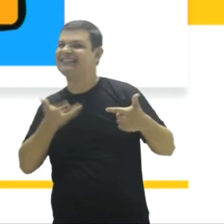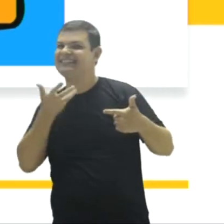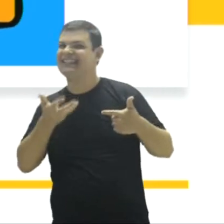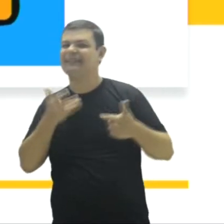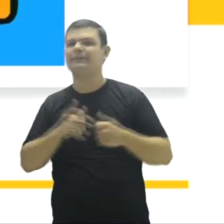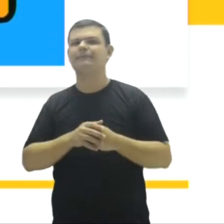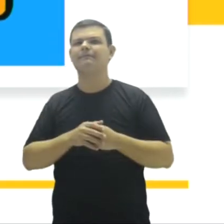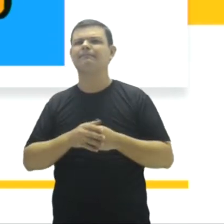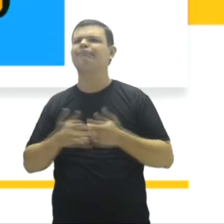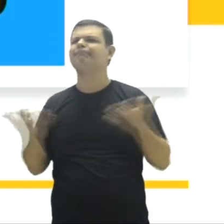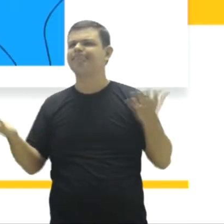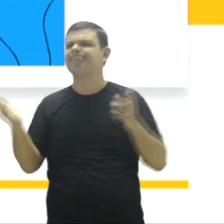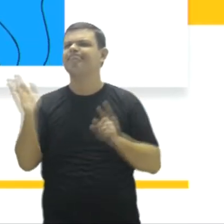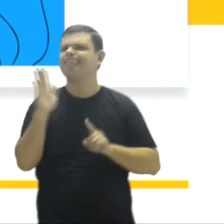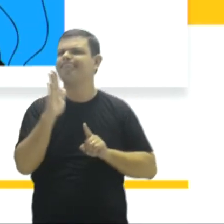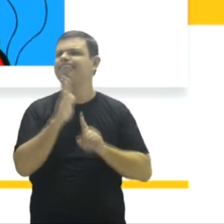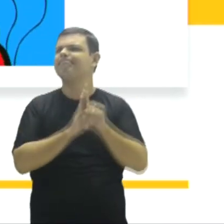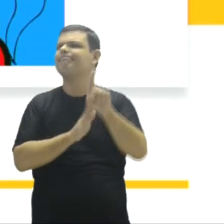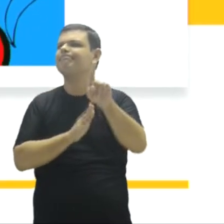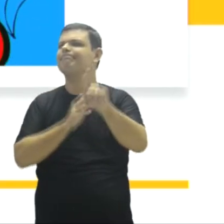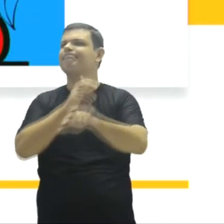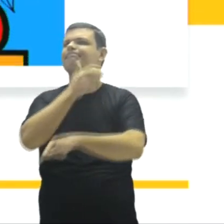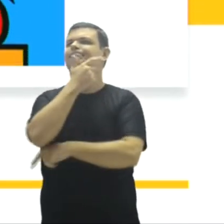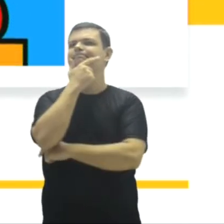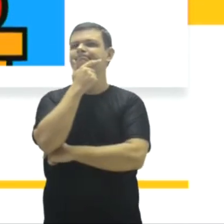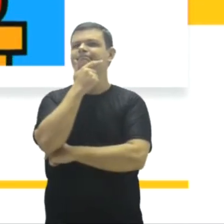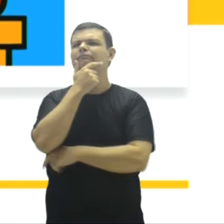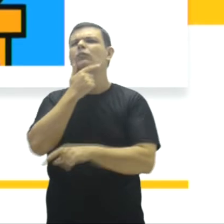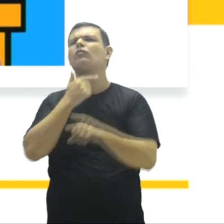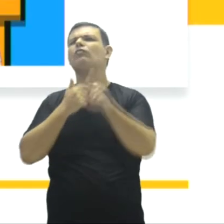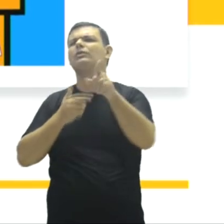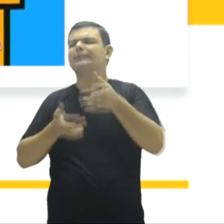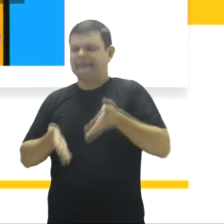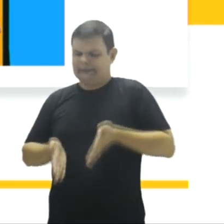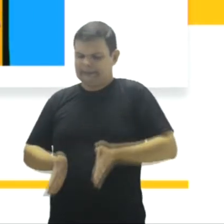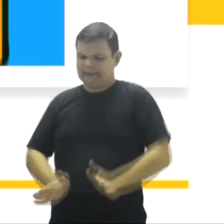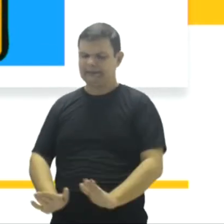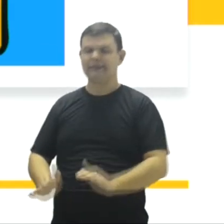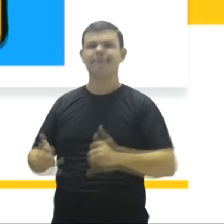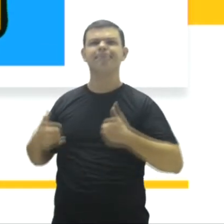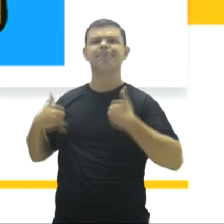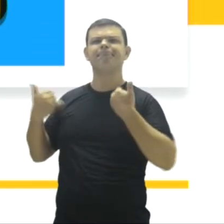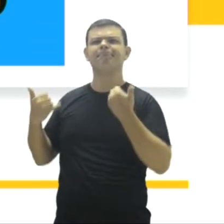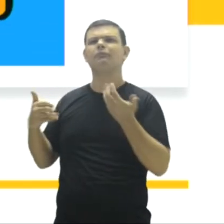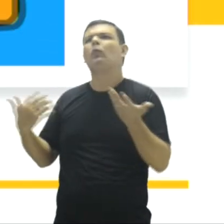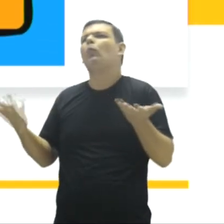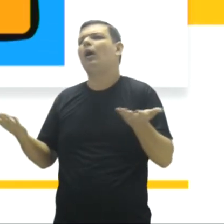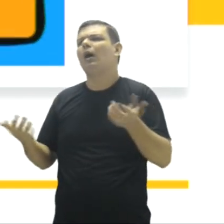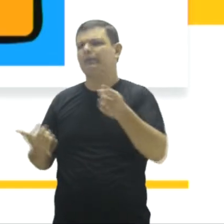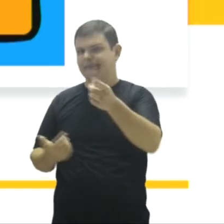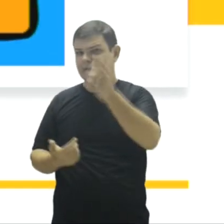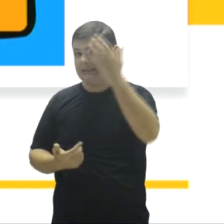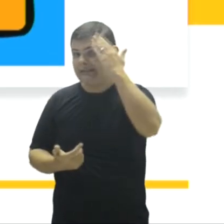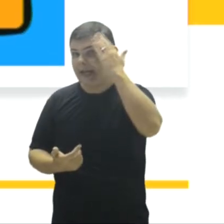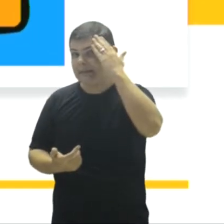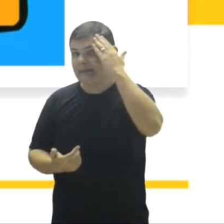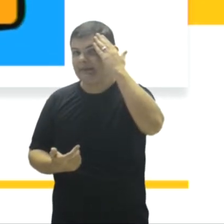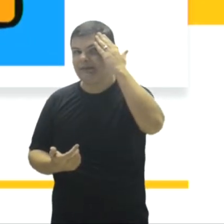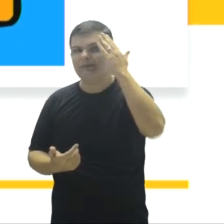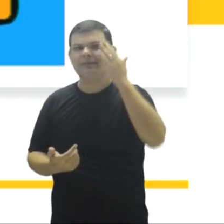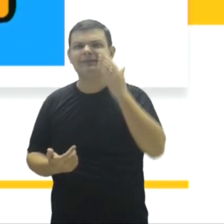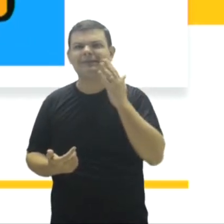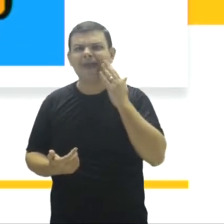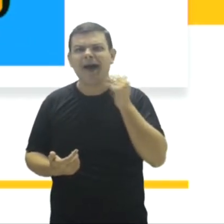uma pergunta. Qual é o mês do seu aniversário? Você sabe?